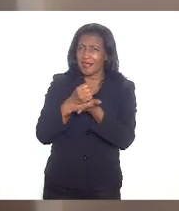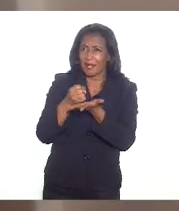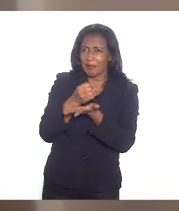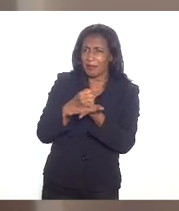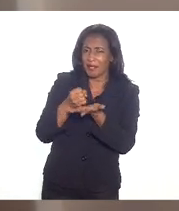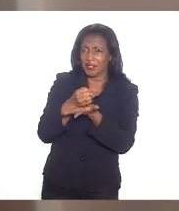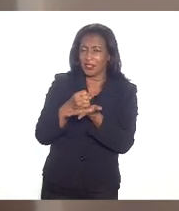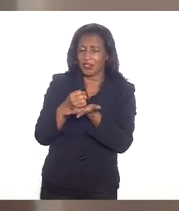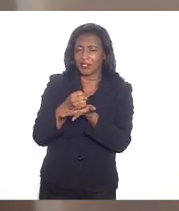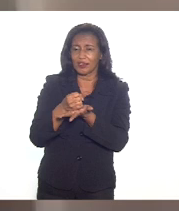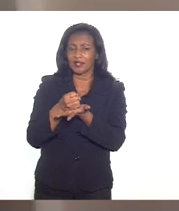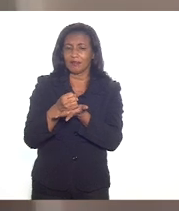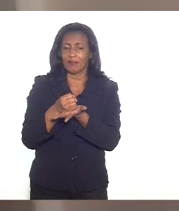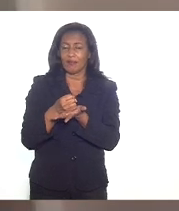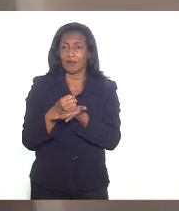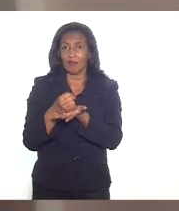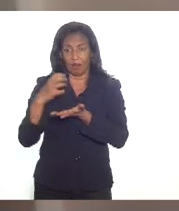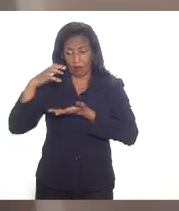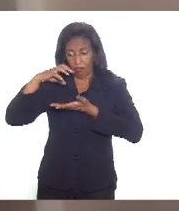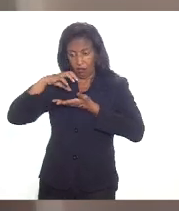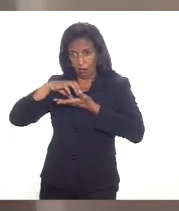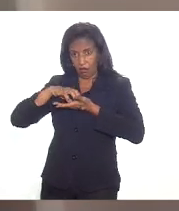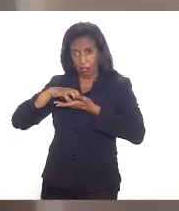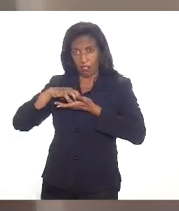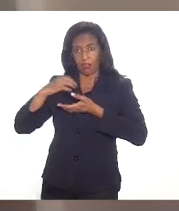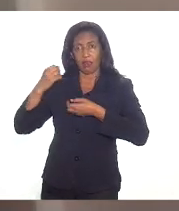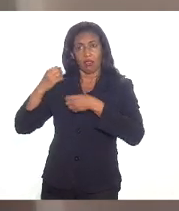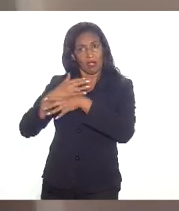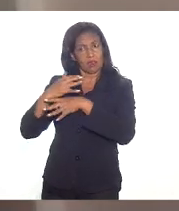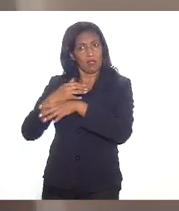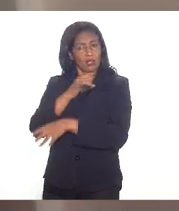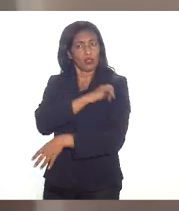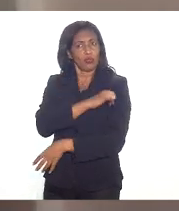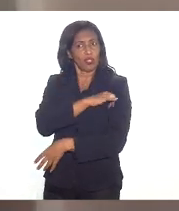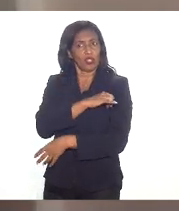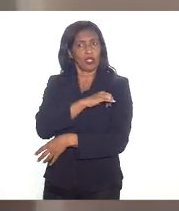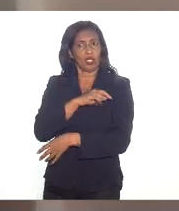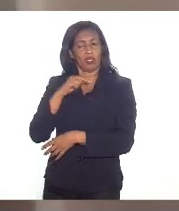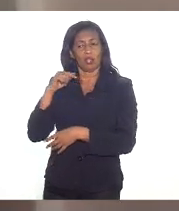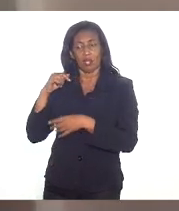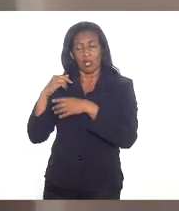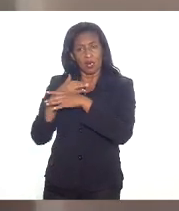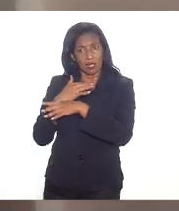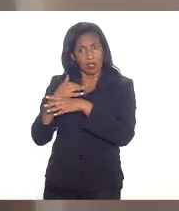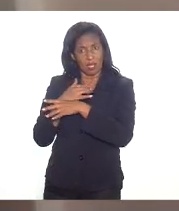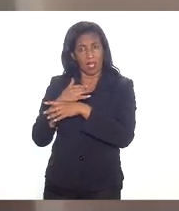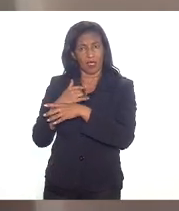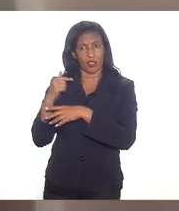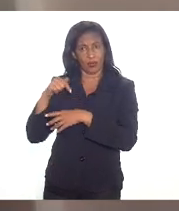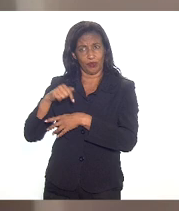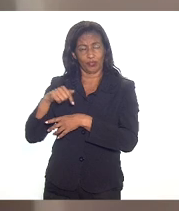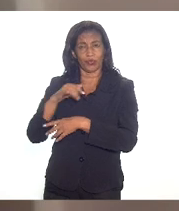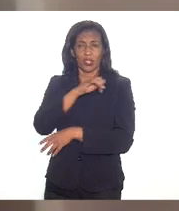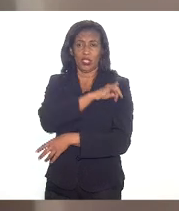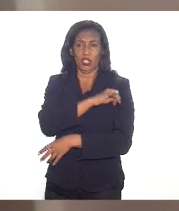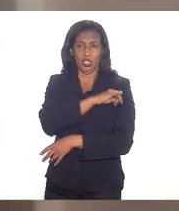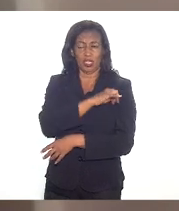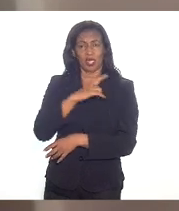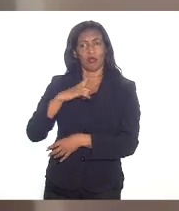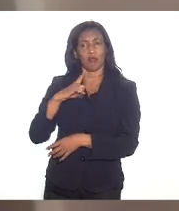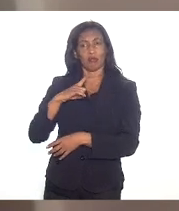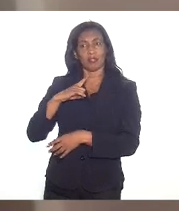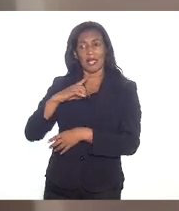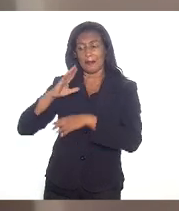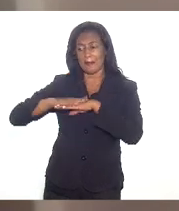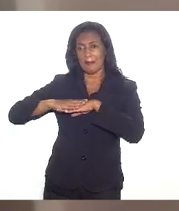hegemonicamente, desculpe, na cidade do Rio de Janeiro. A cidade do Rio de Janeiro tem mais emprego na indústria de transformação, tirando petróleo, né, do